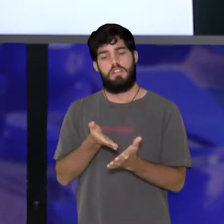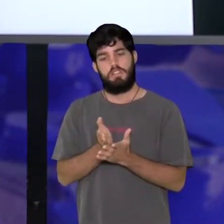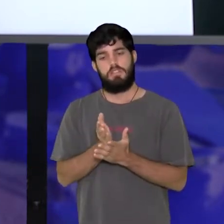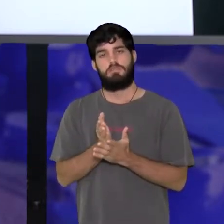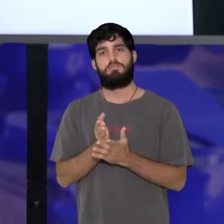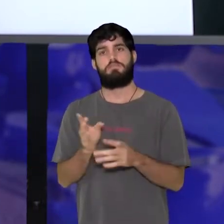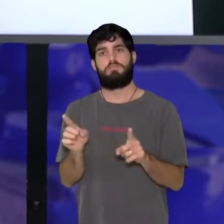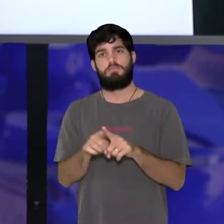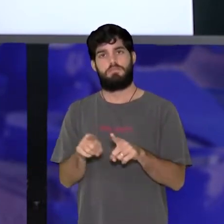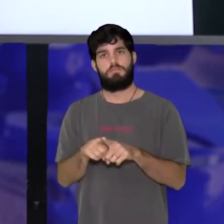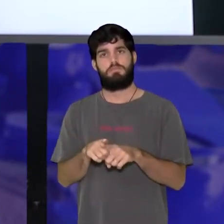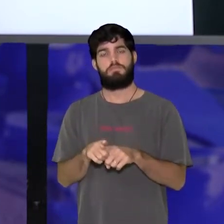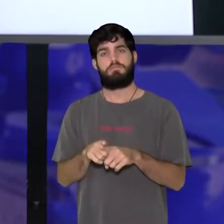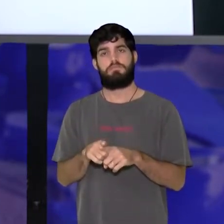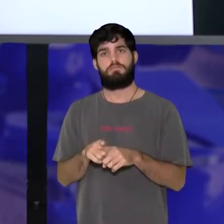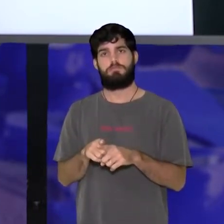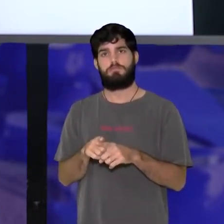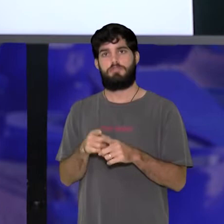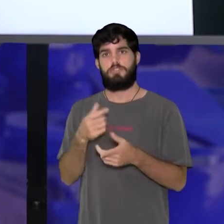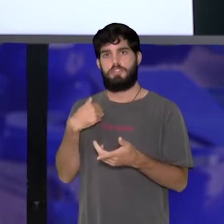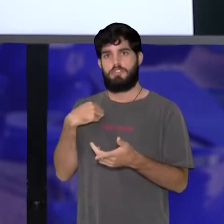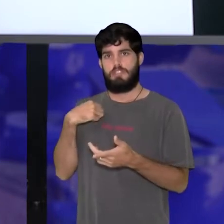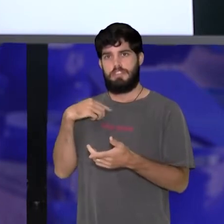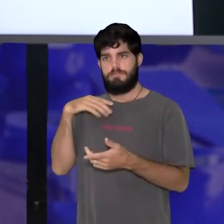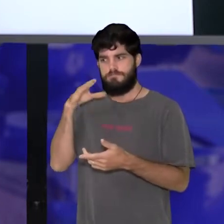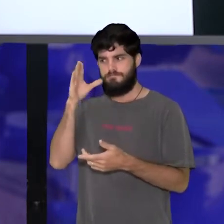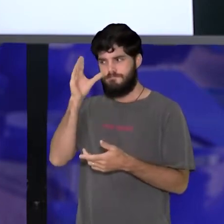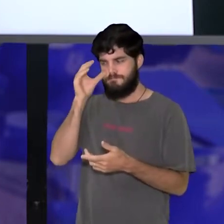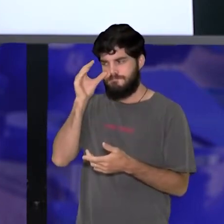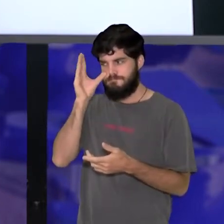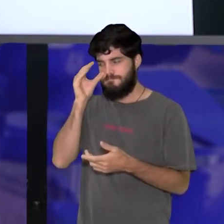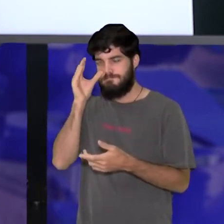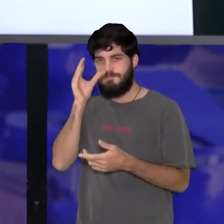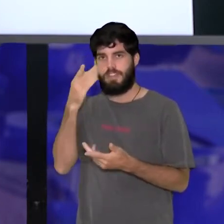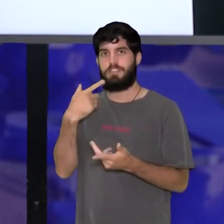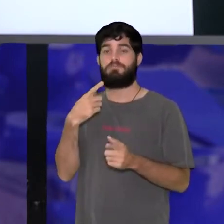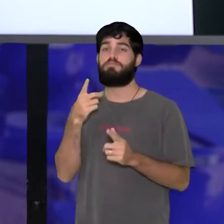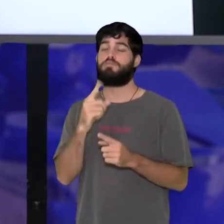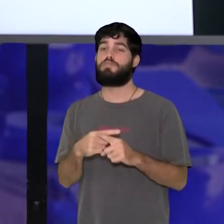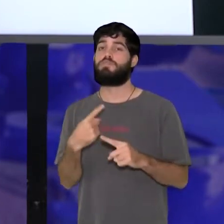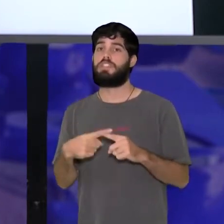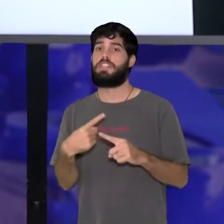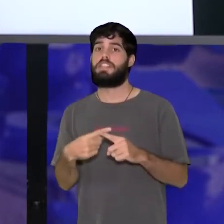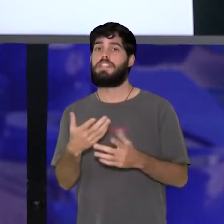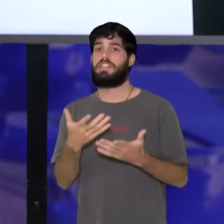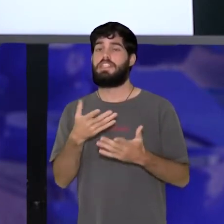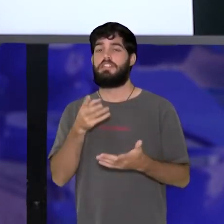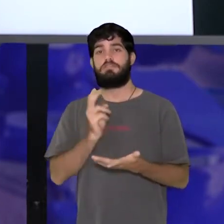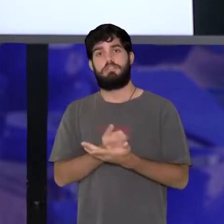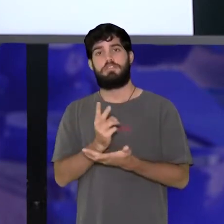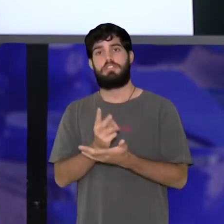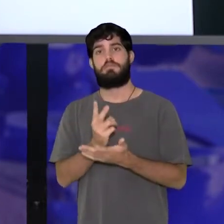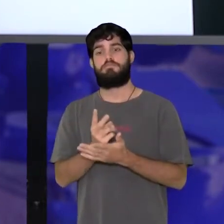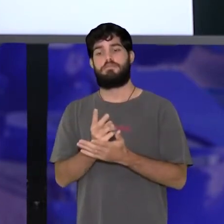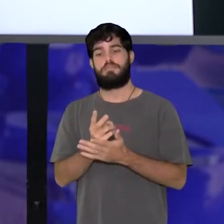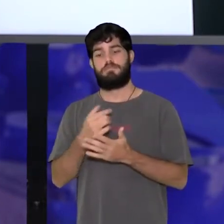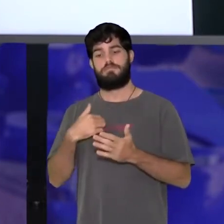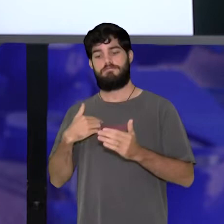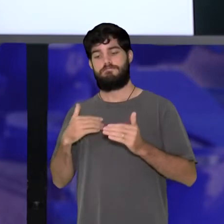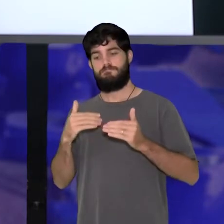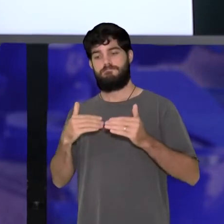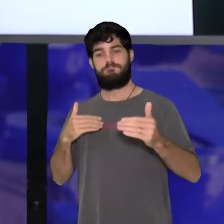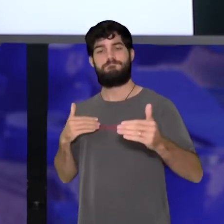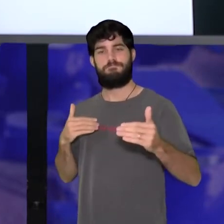na investigação, na espionagem, porque eles queriam sempre estar um passo à frente